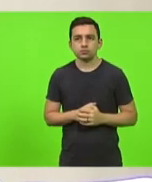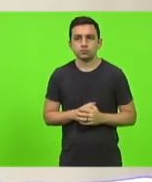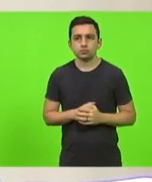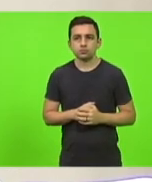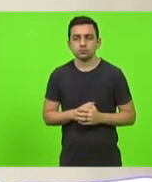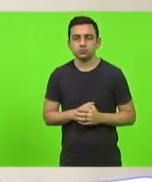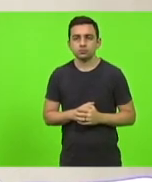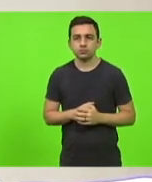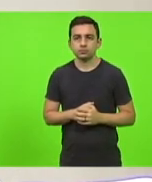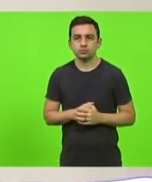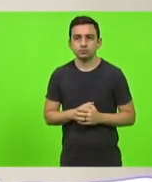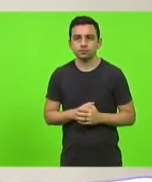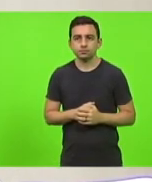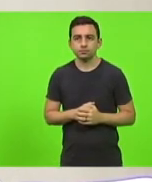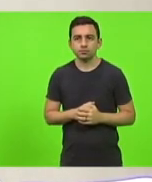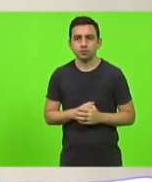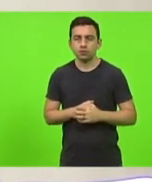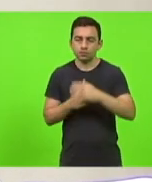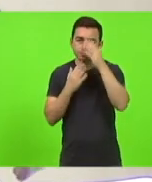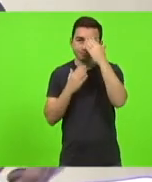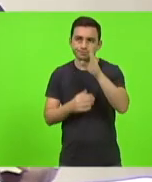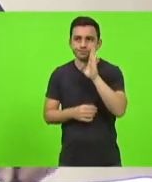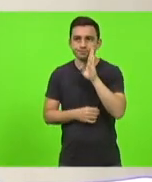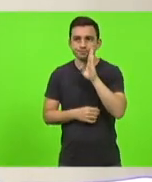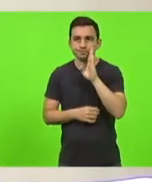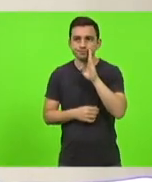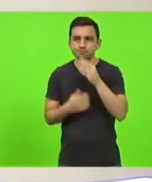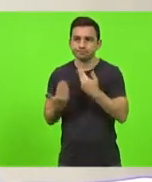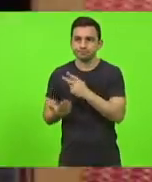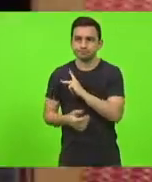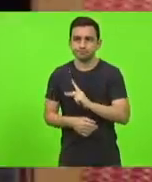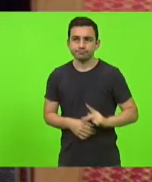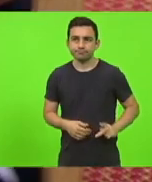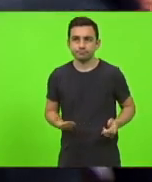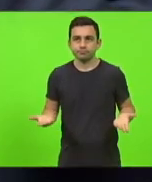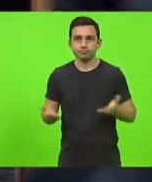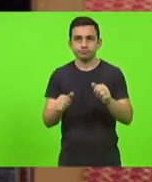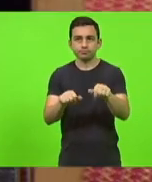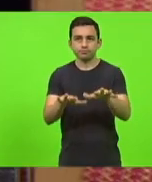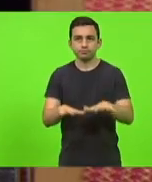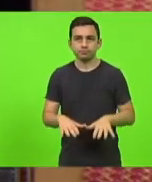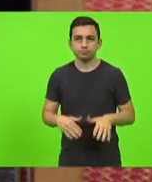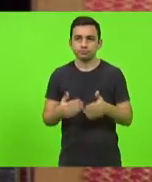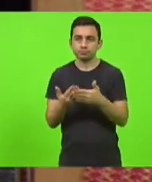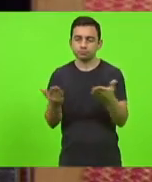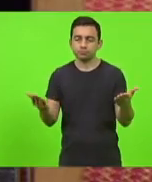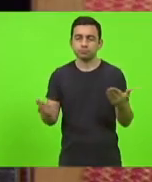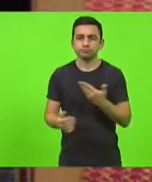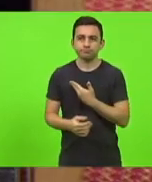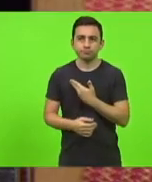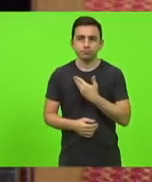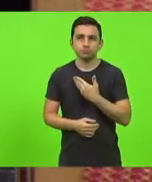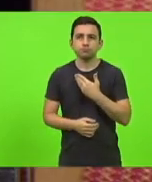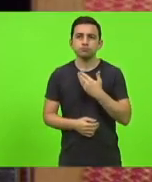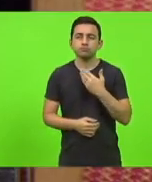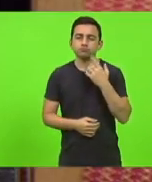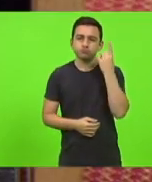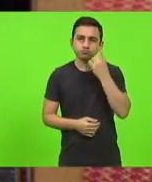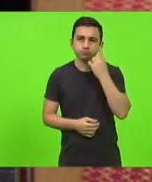Obrigado, deputado Berlanda, que preside a sessão. Prezados colegas deputados,